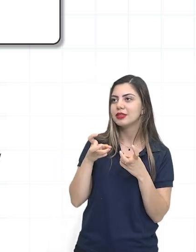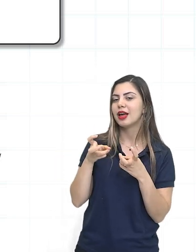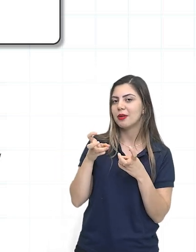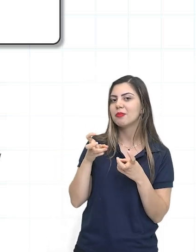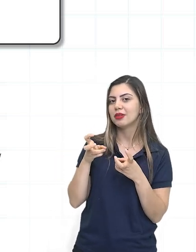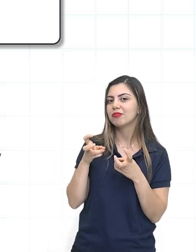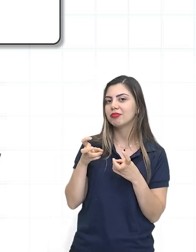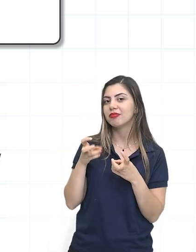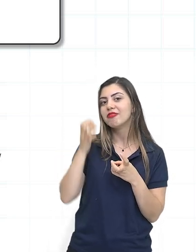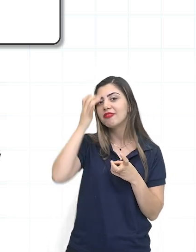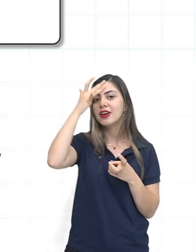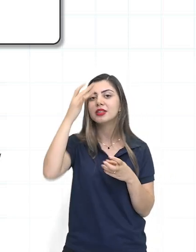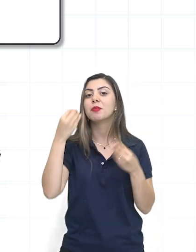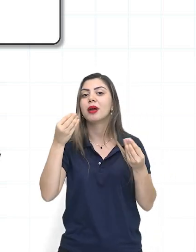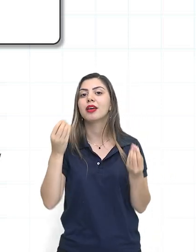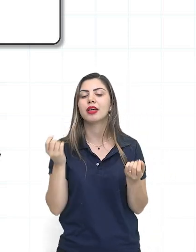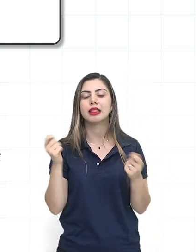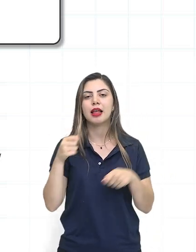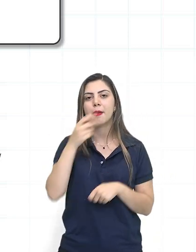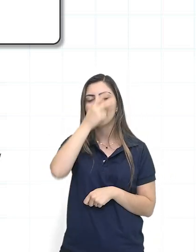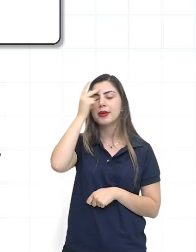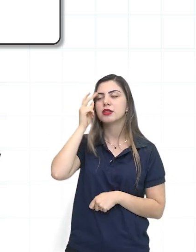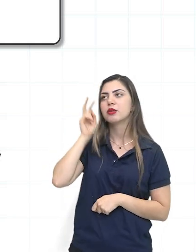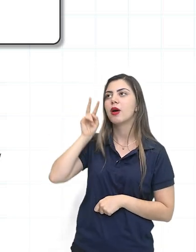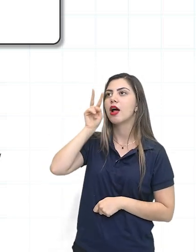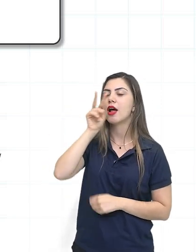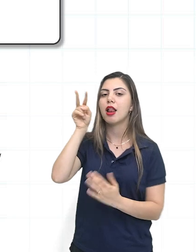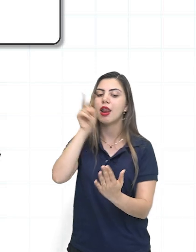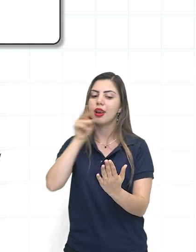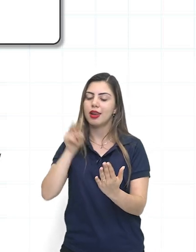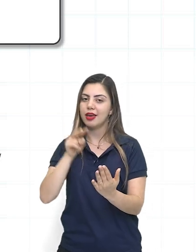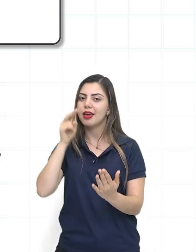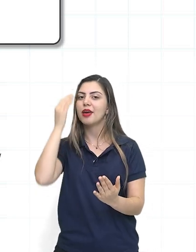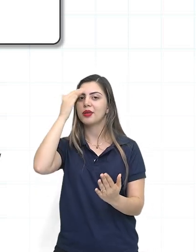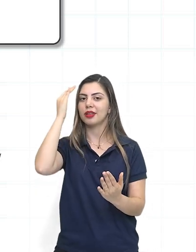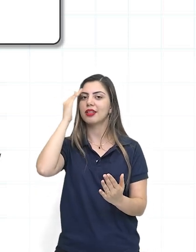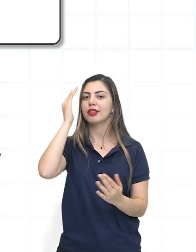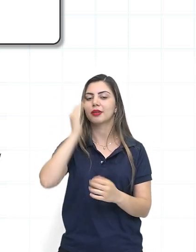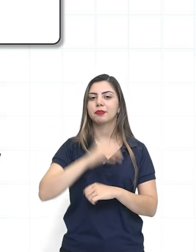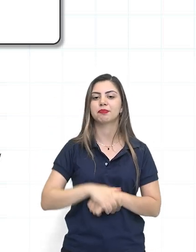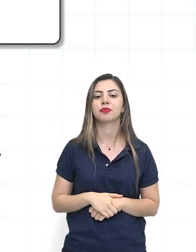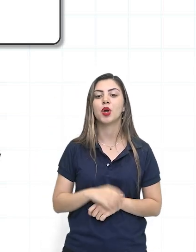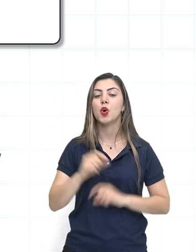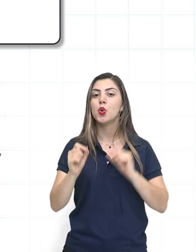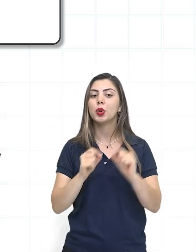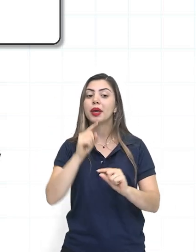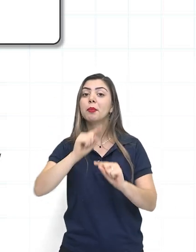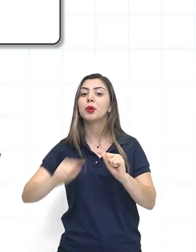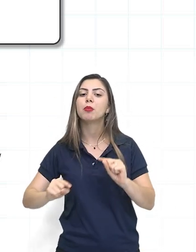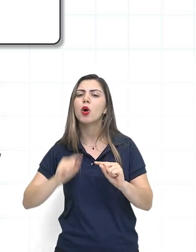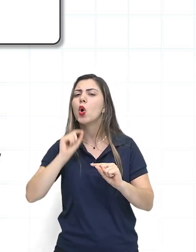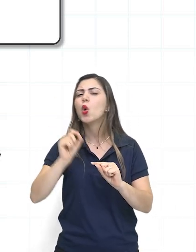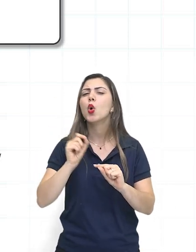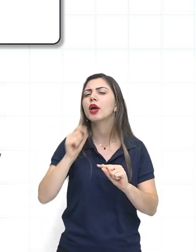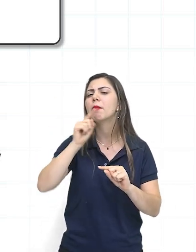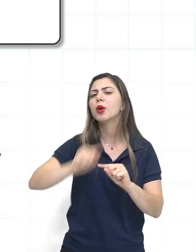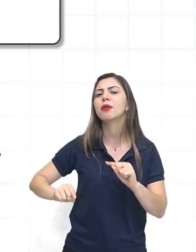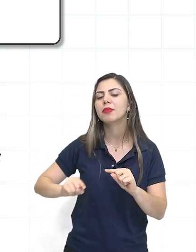para justamente o leitor, né, ler e entender o que está acontecendo, o que é proibido, o que